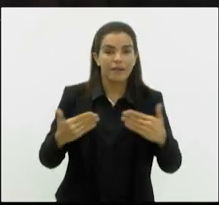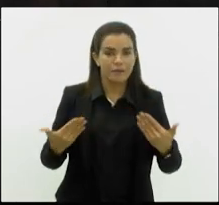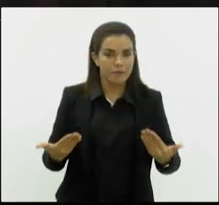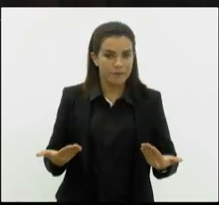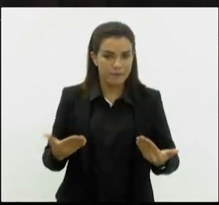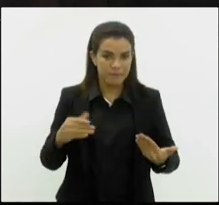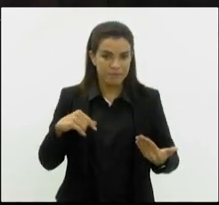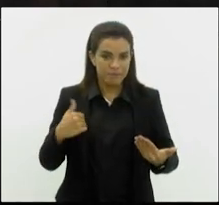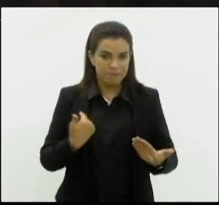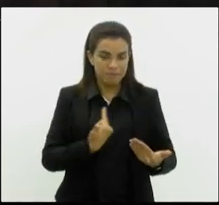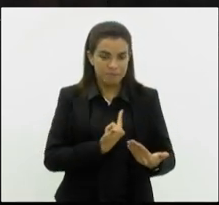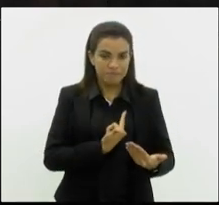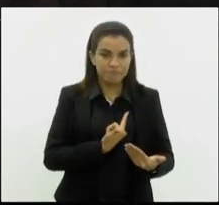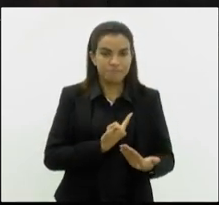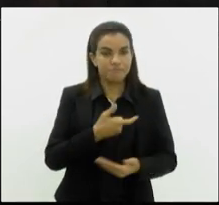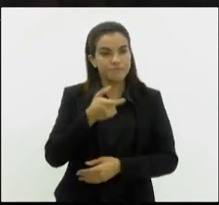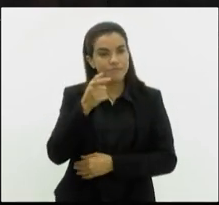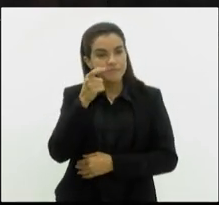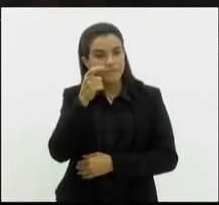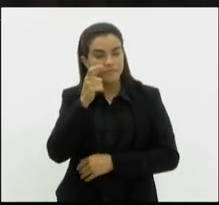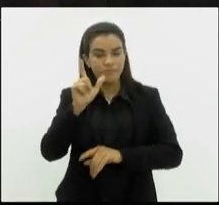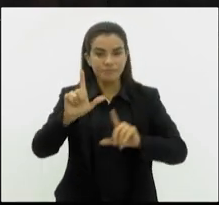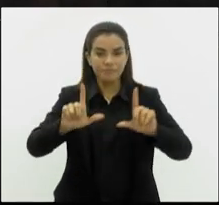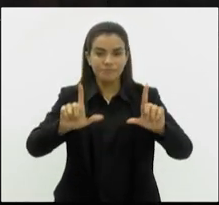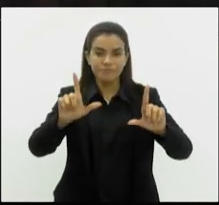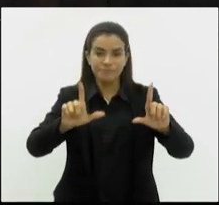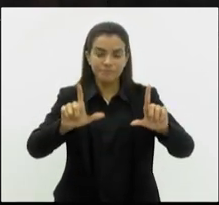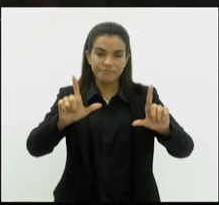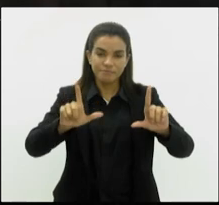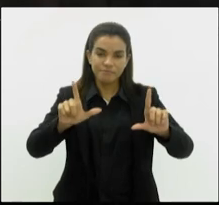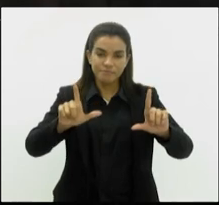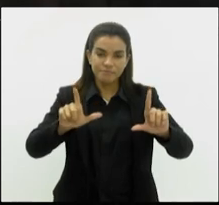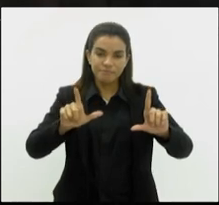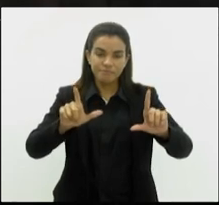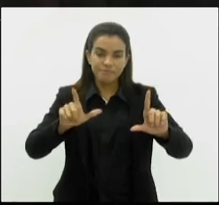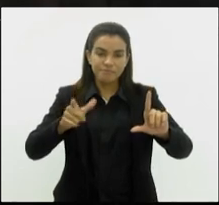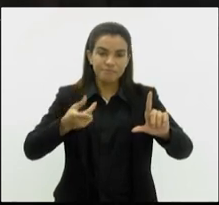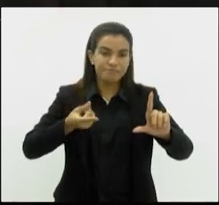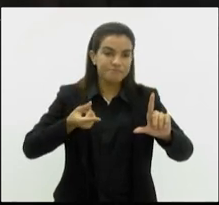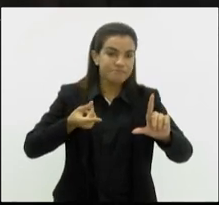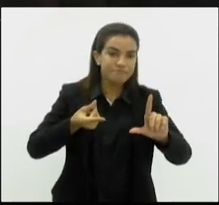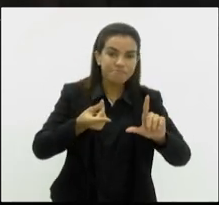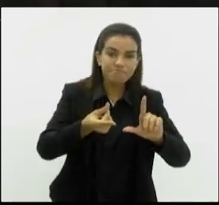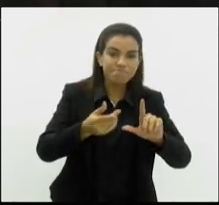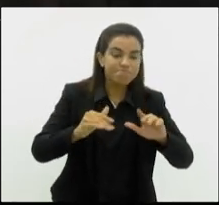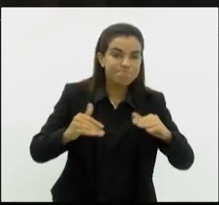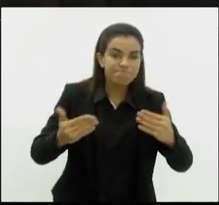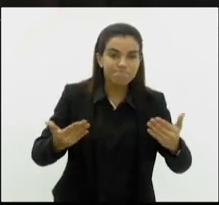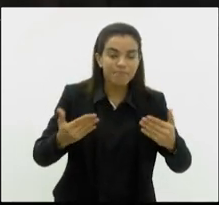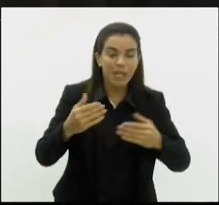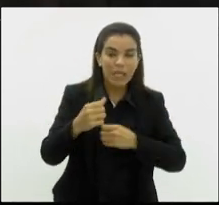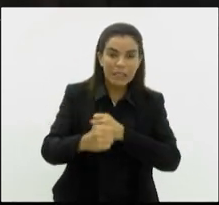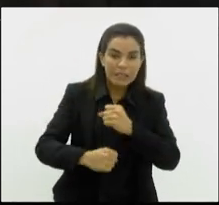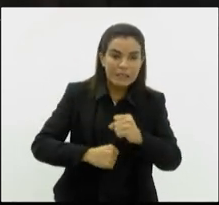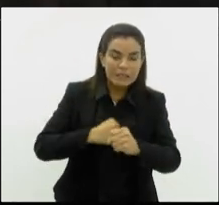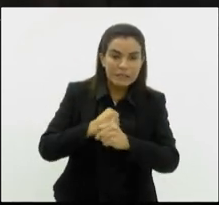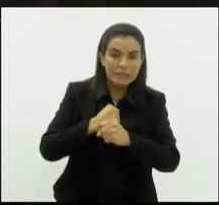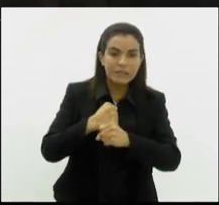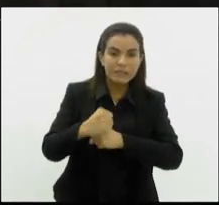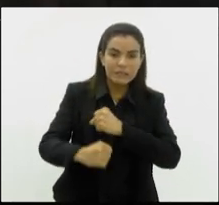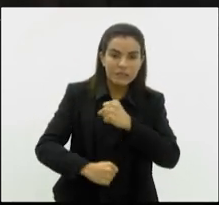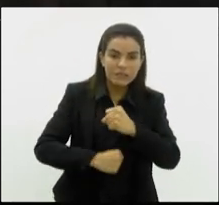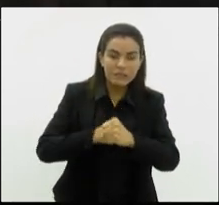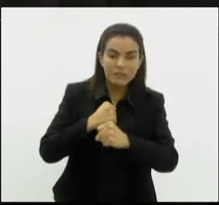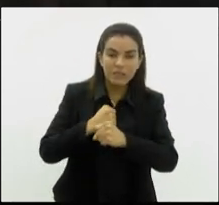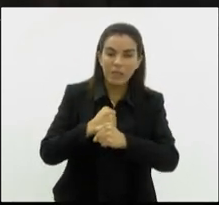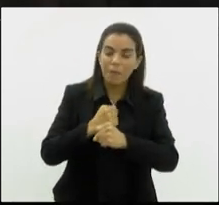nós vamos continuar assistindo esses espetáculos? Se cada ano que passa